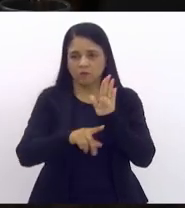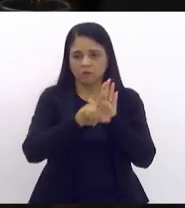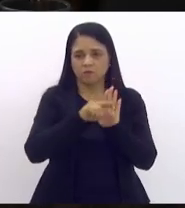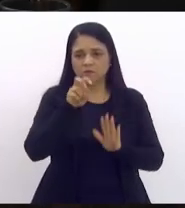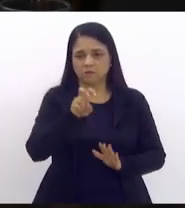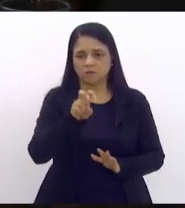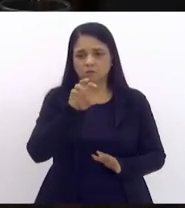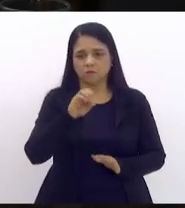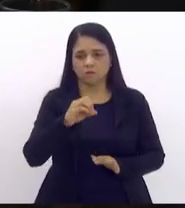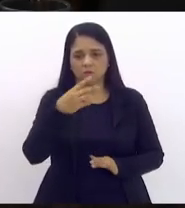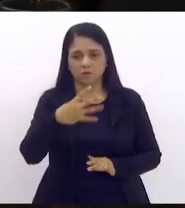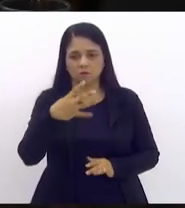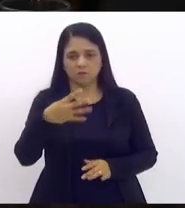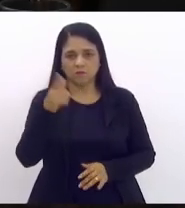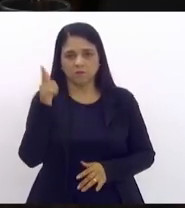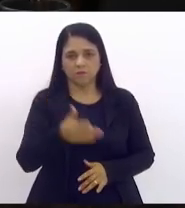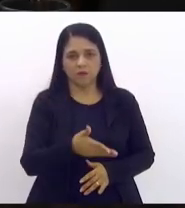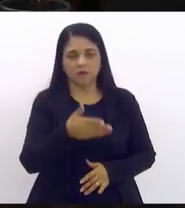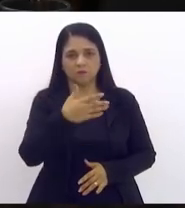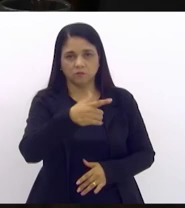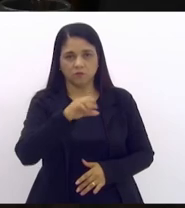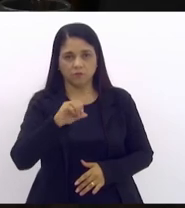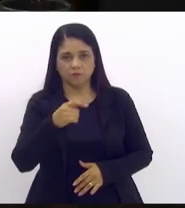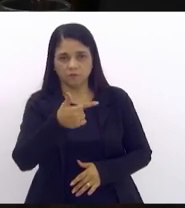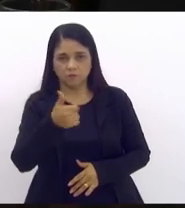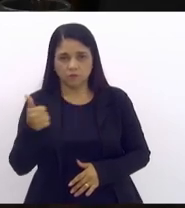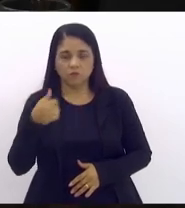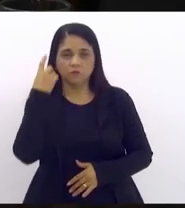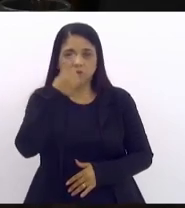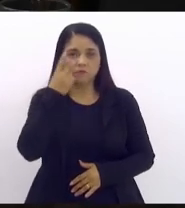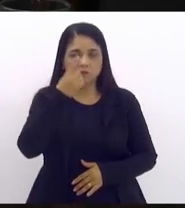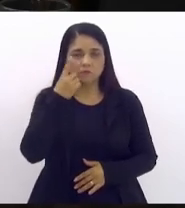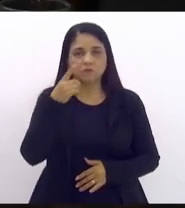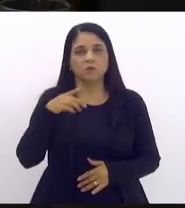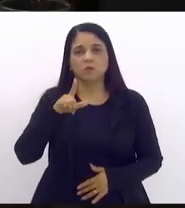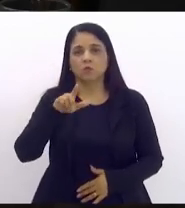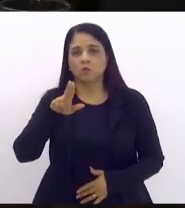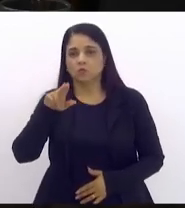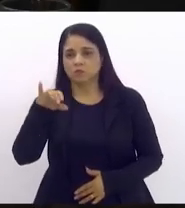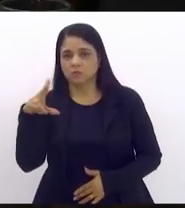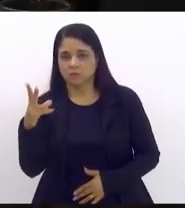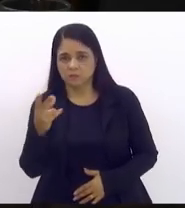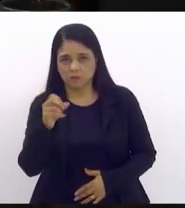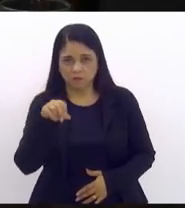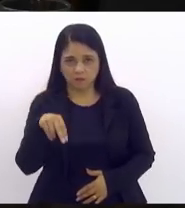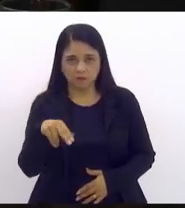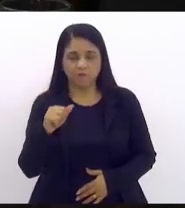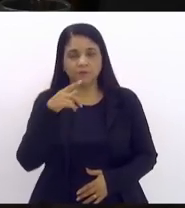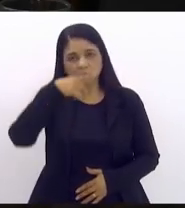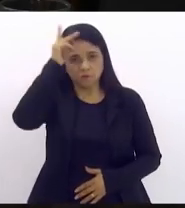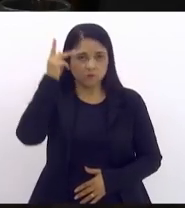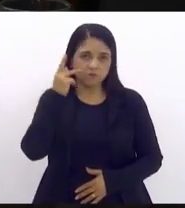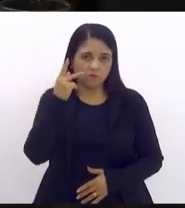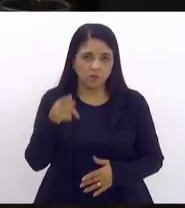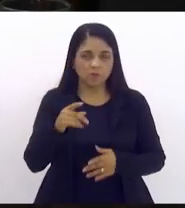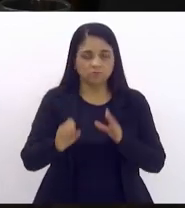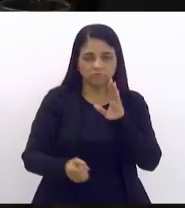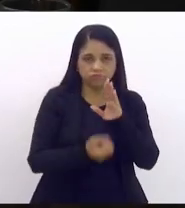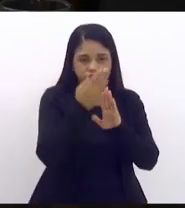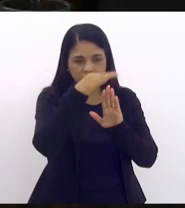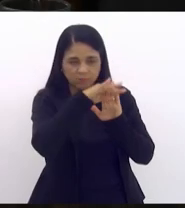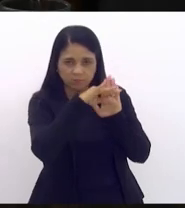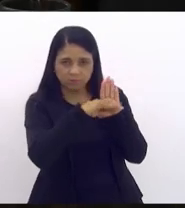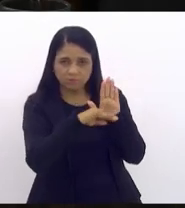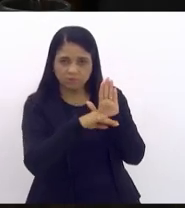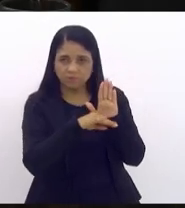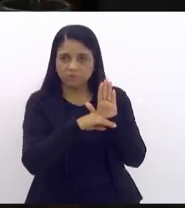lei número 5044 de 21, de autoria dos deputados Lucinha e Luiz Paulo, que dispõe sobre a criação do programa